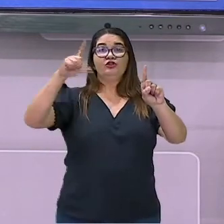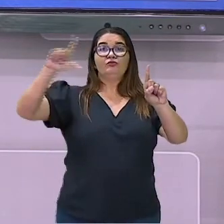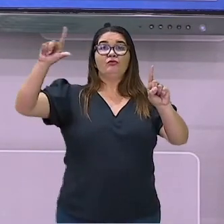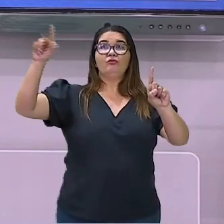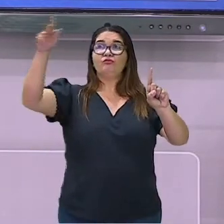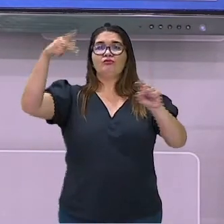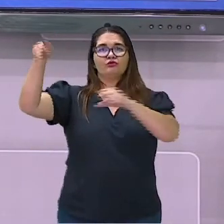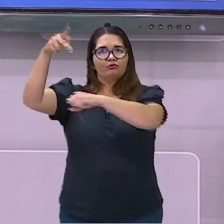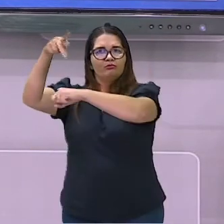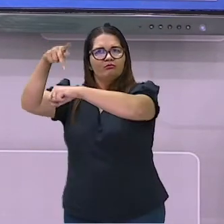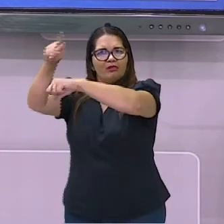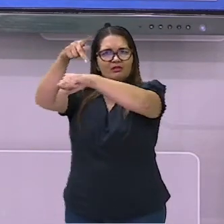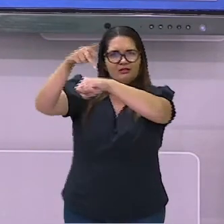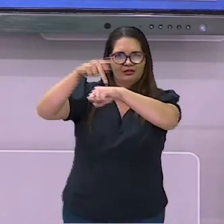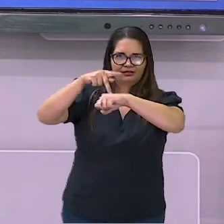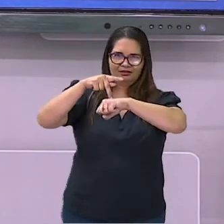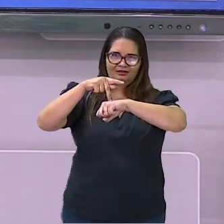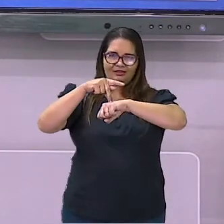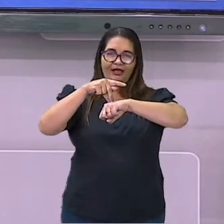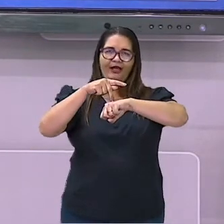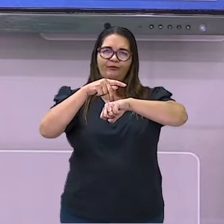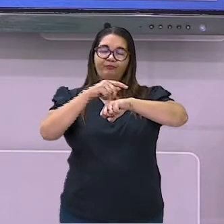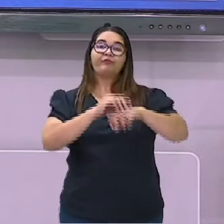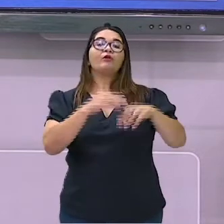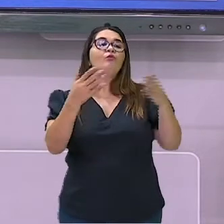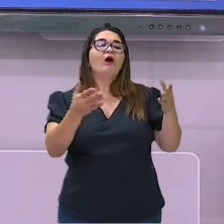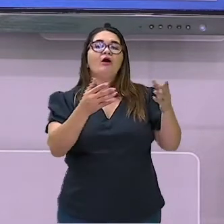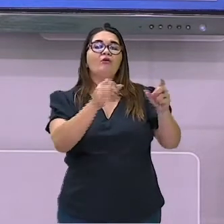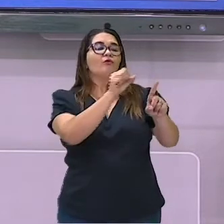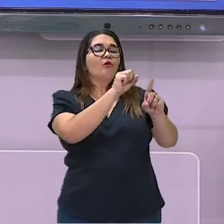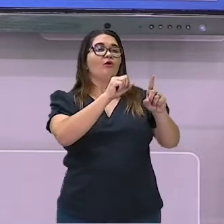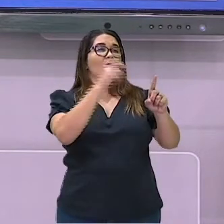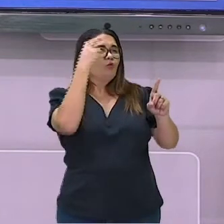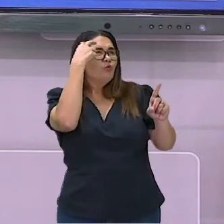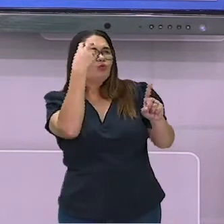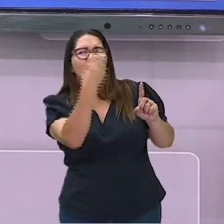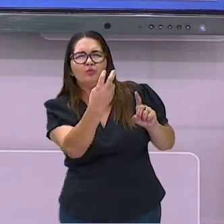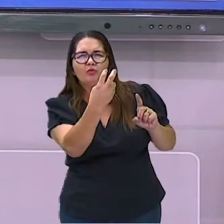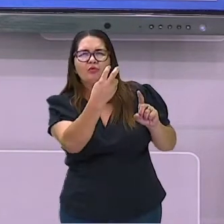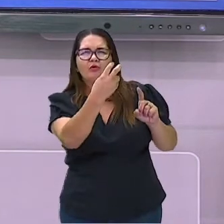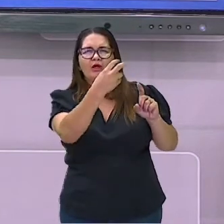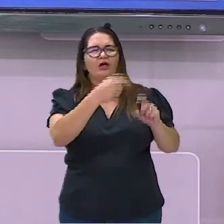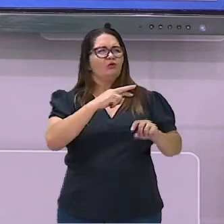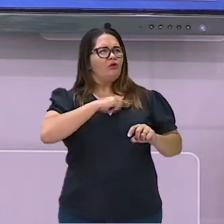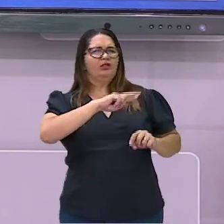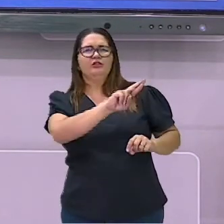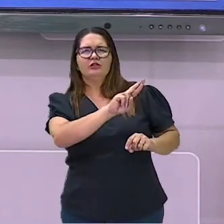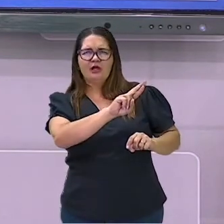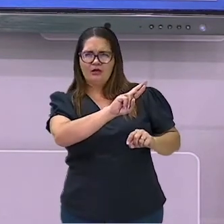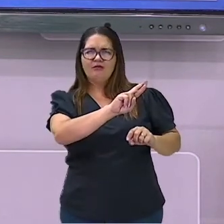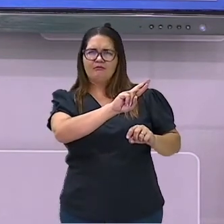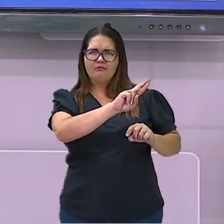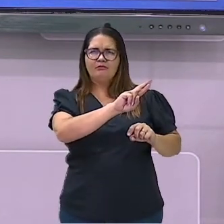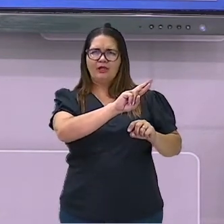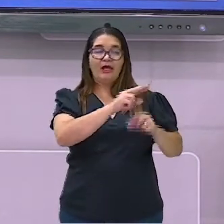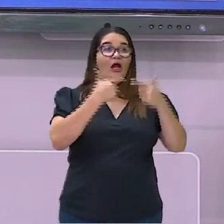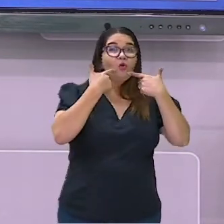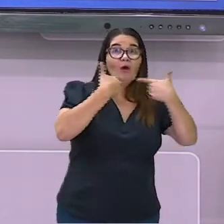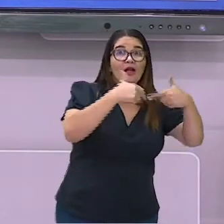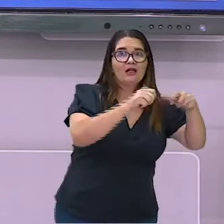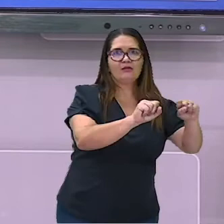quando se reporta ao capital. Outra imagem é o processo